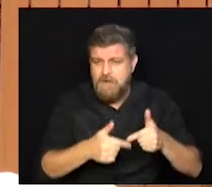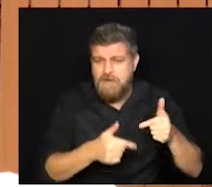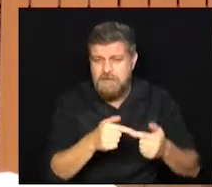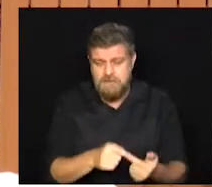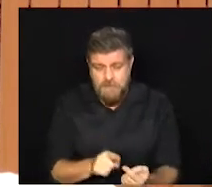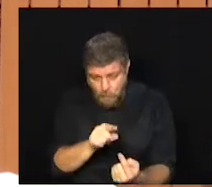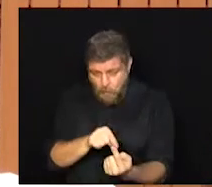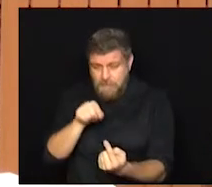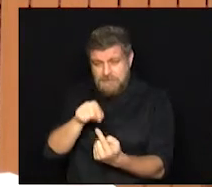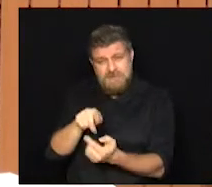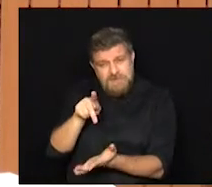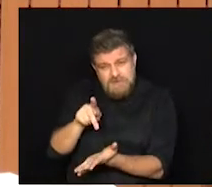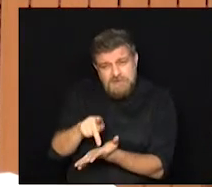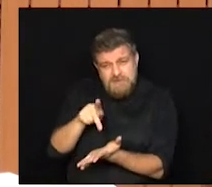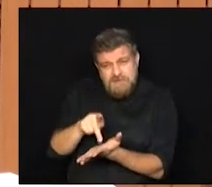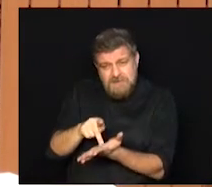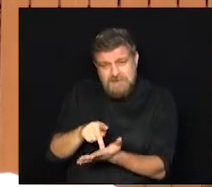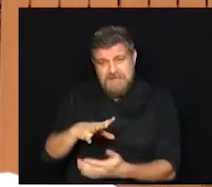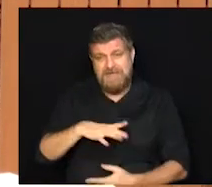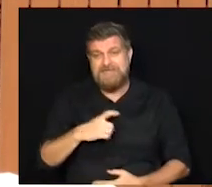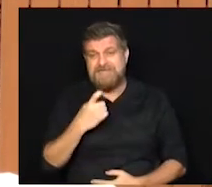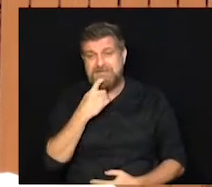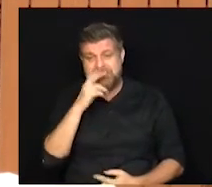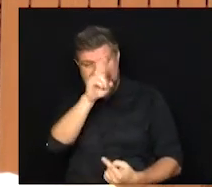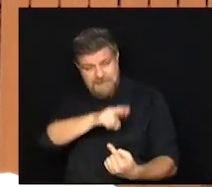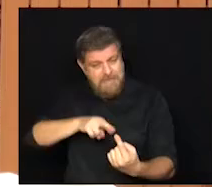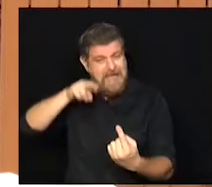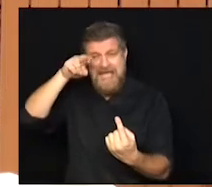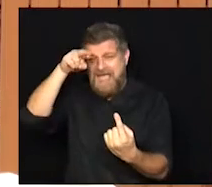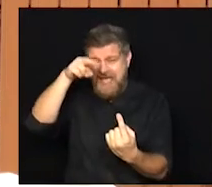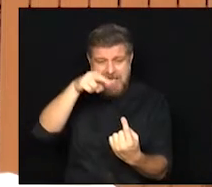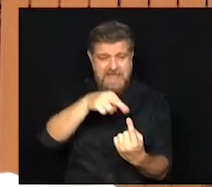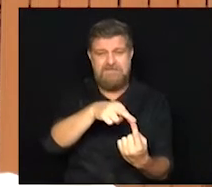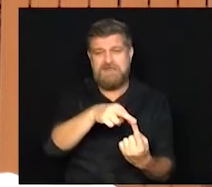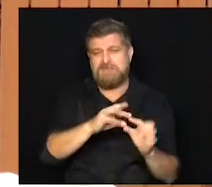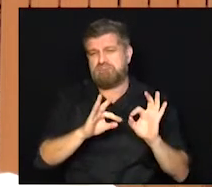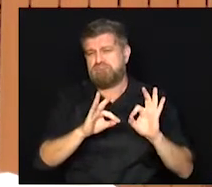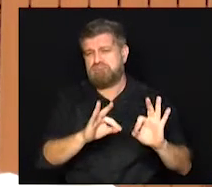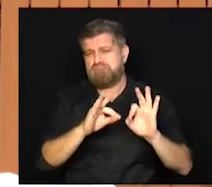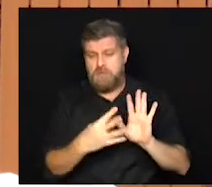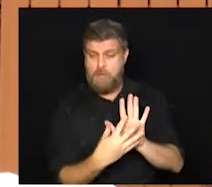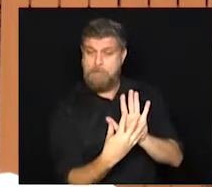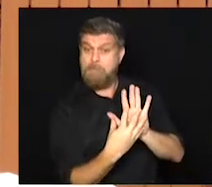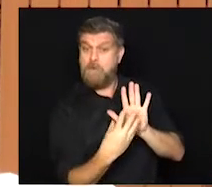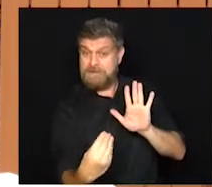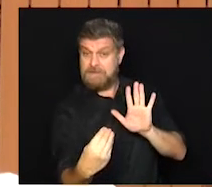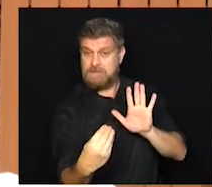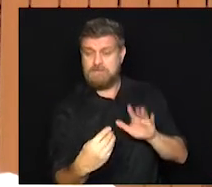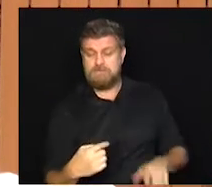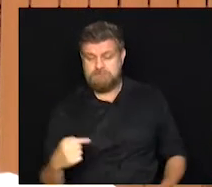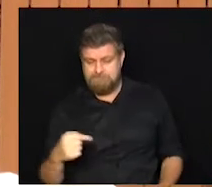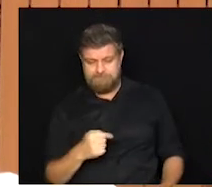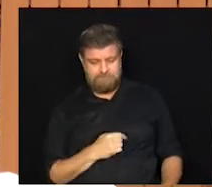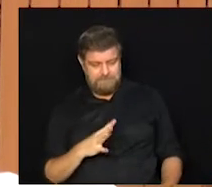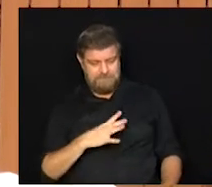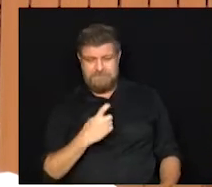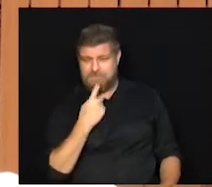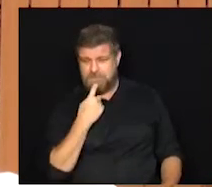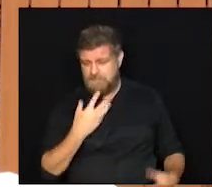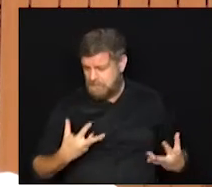realmente a gente se torne uma referência, uma cidade como Campinas maravilhosa. É uma cidade aqui